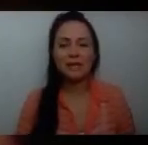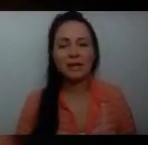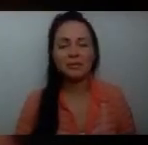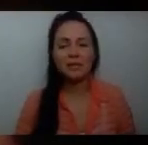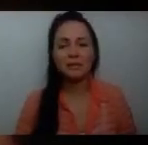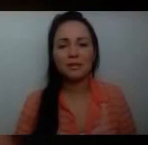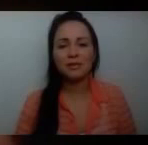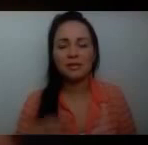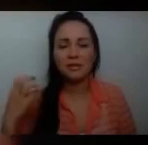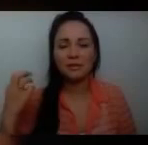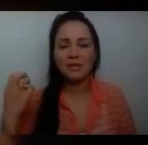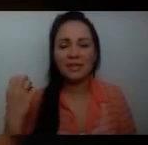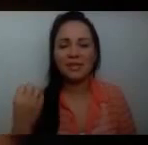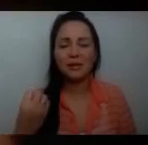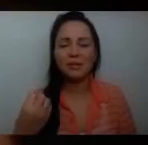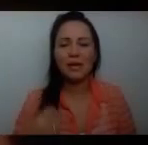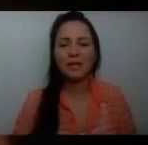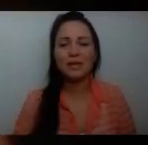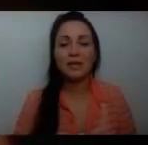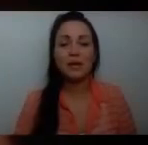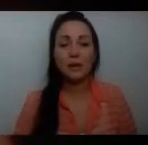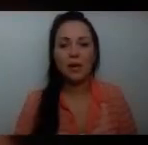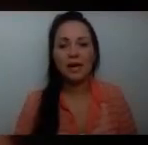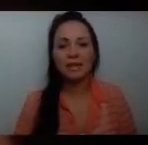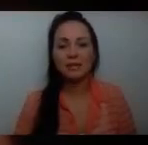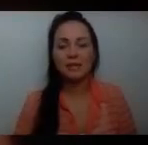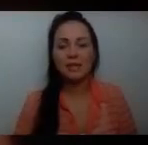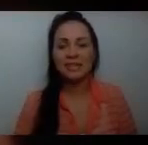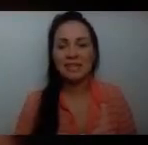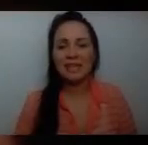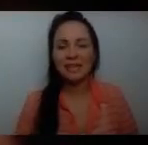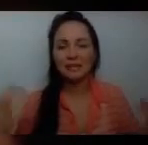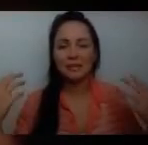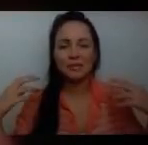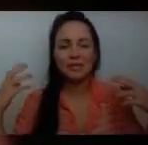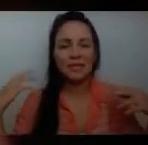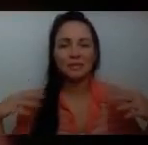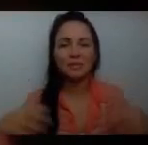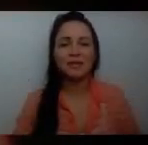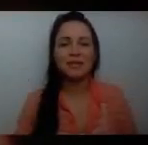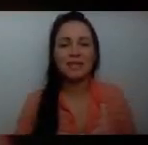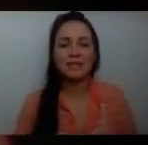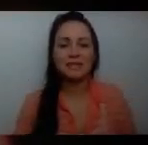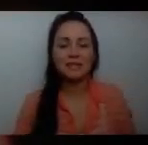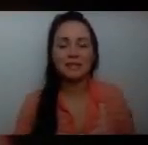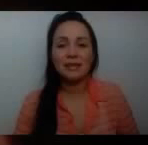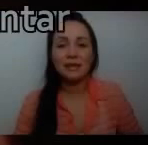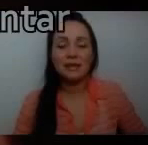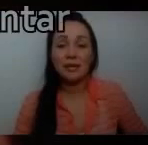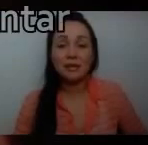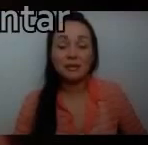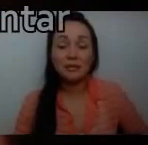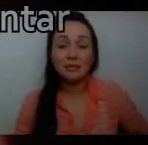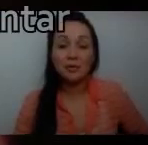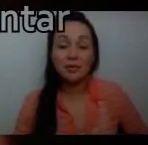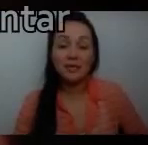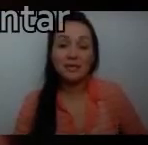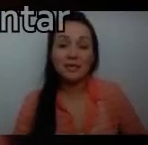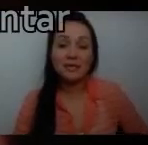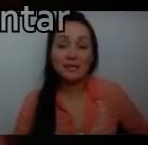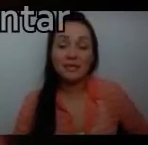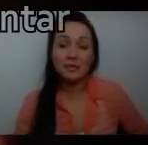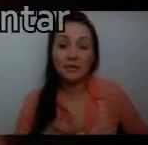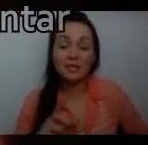pessoa não tem a mínima noção do que ela realmente guarda, do que ela tem lá no inconsciente, bem guardadinho. Eu acho isso